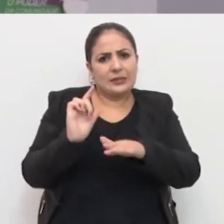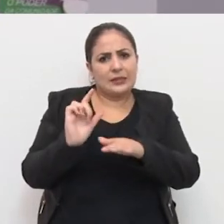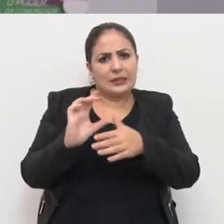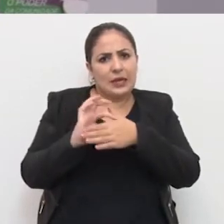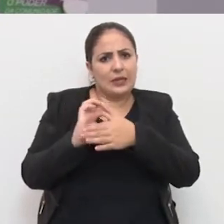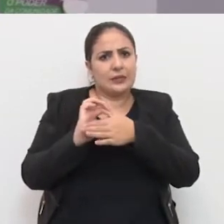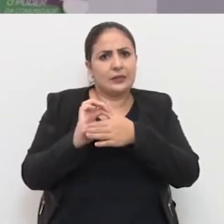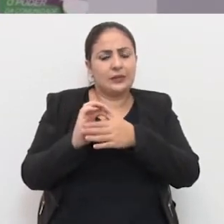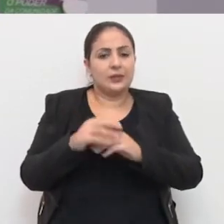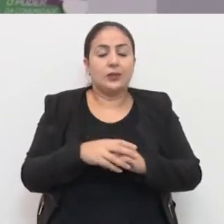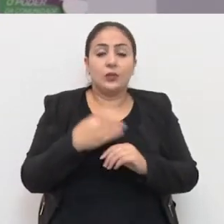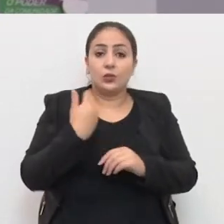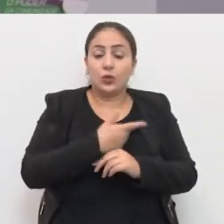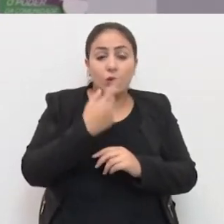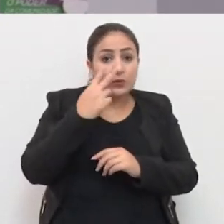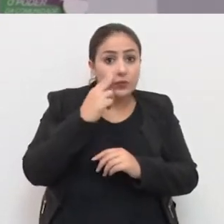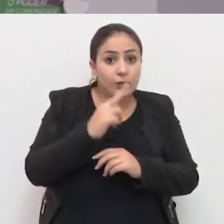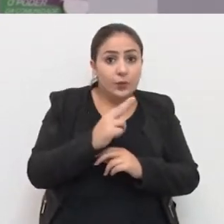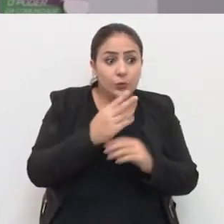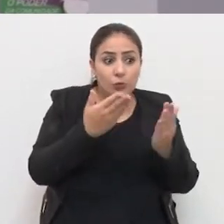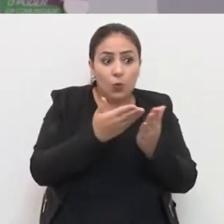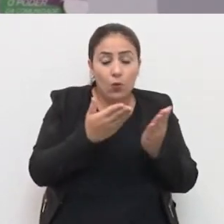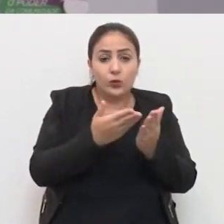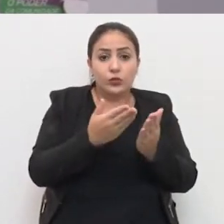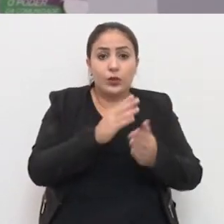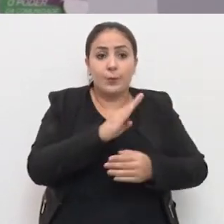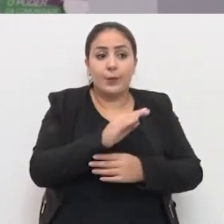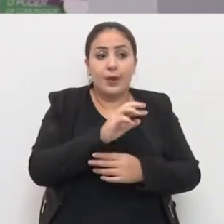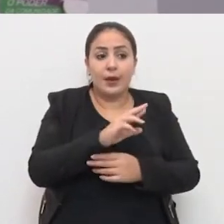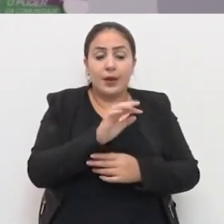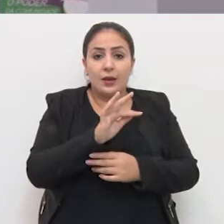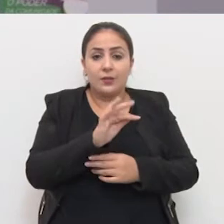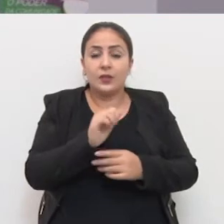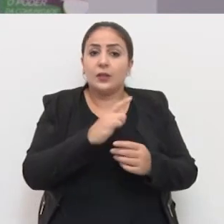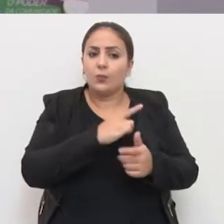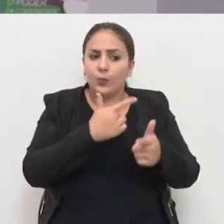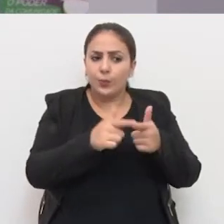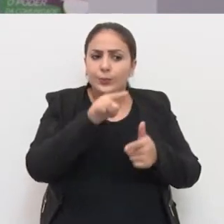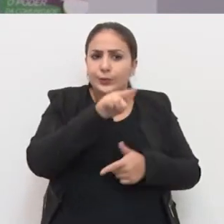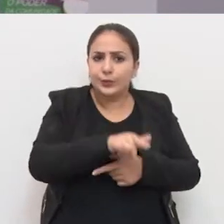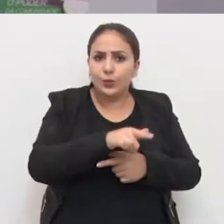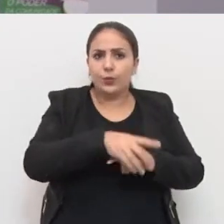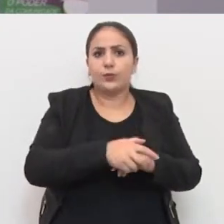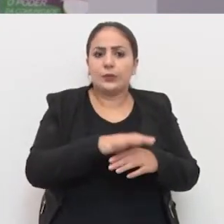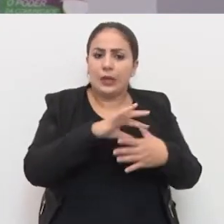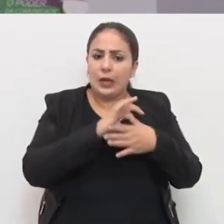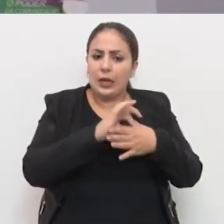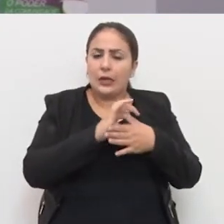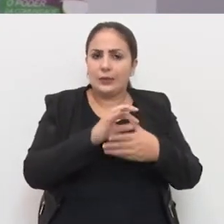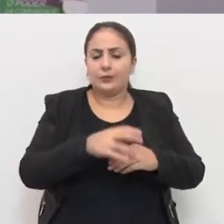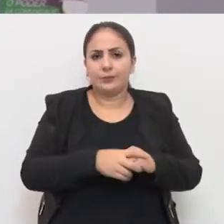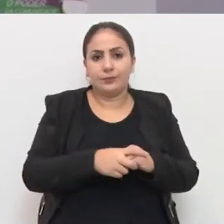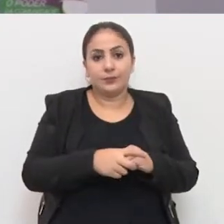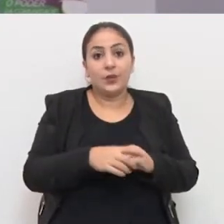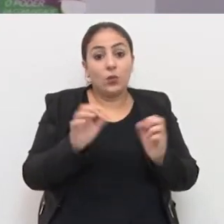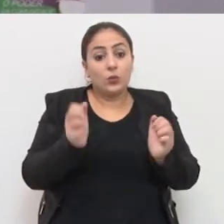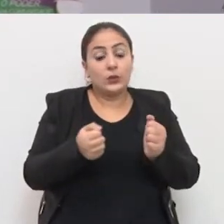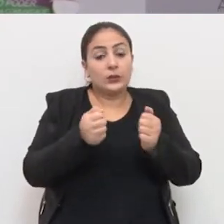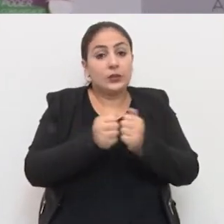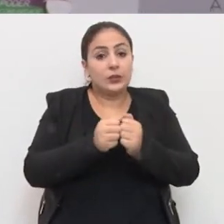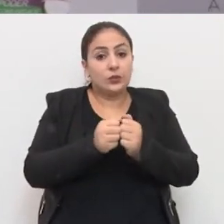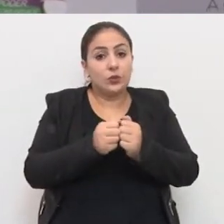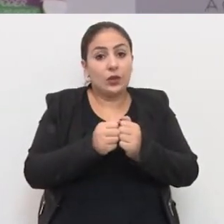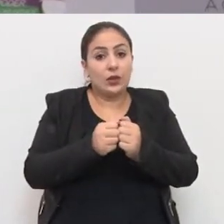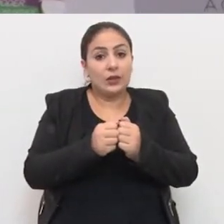verificamos hoje que a BRF está com um problema de novo, a segunda etapa do problema na carne. Então, punindo os